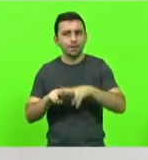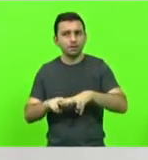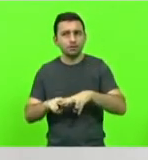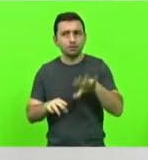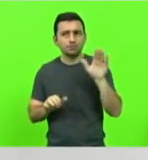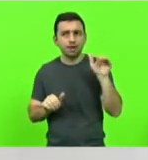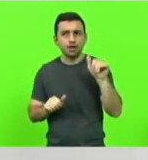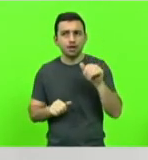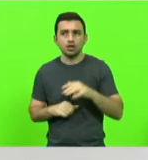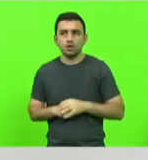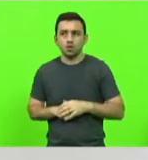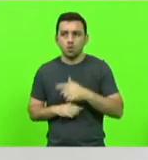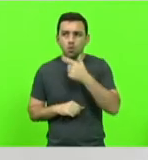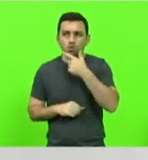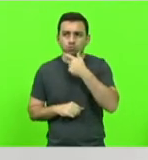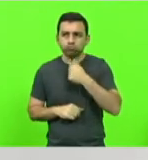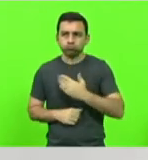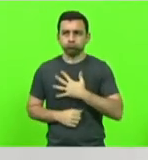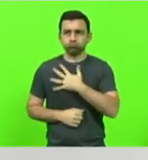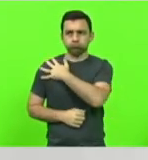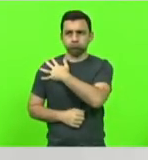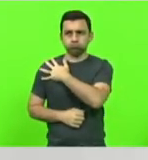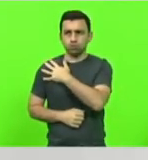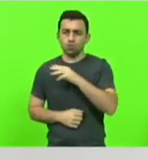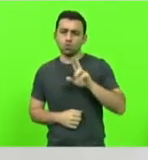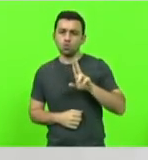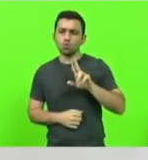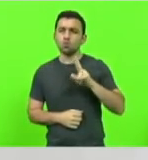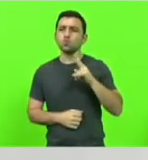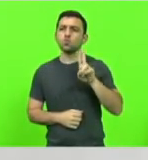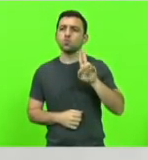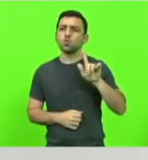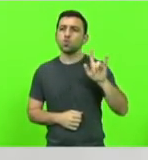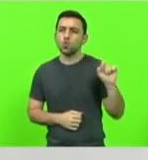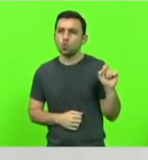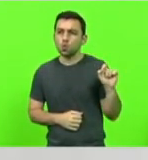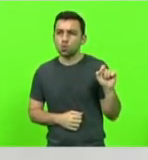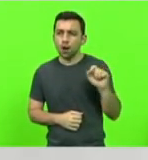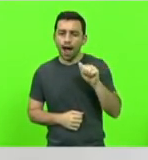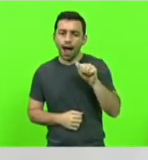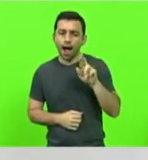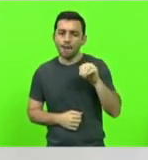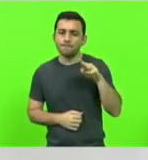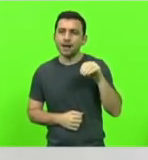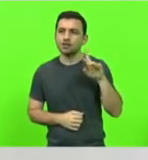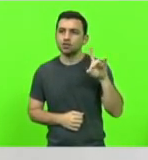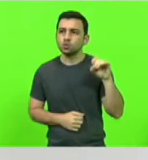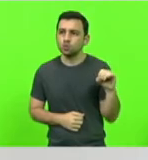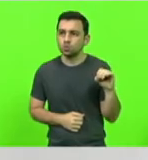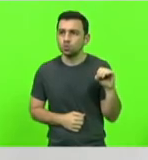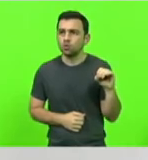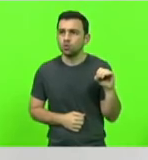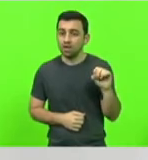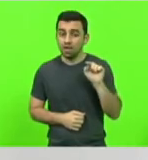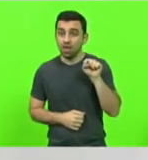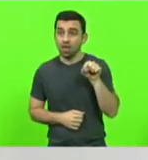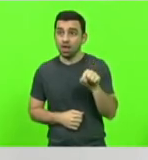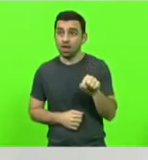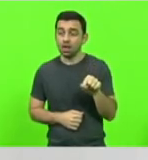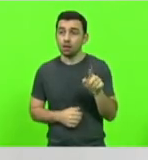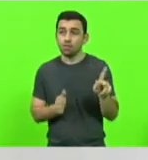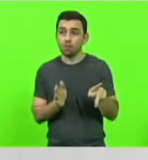general Hugo Armando Carvajal. Hugo Armando Carvajal. Esse sujeito, ele foi membro